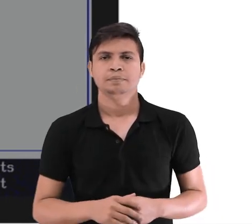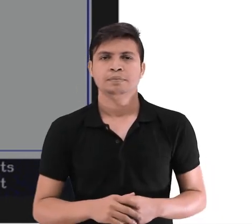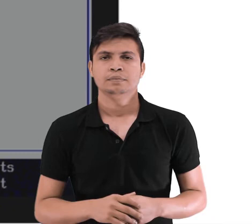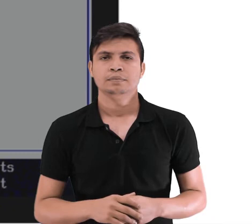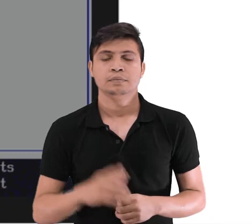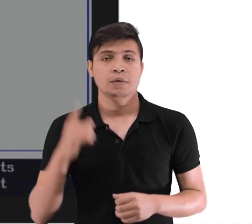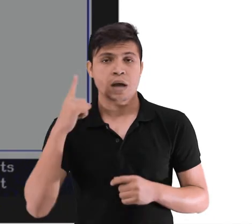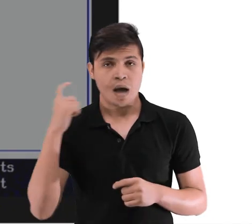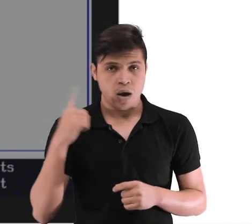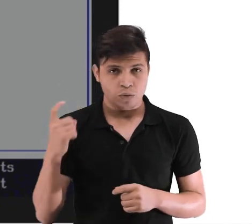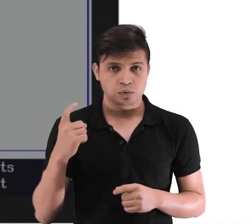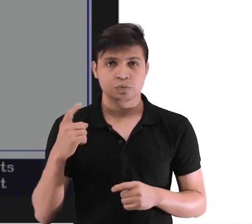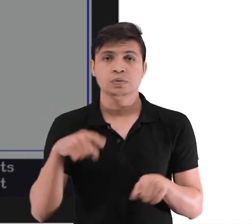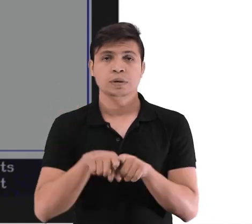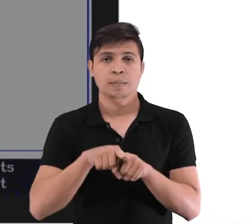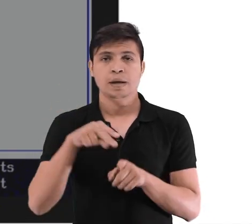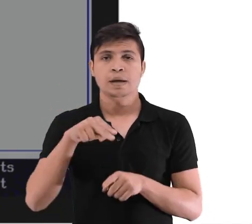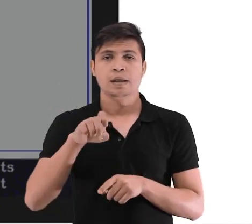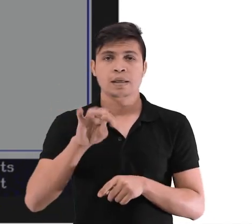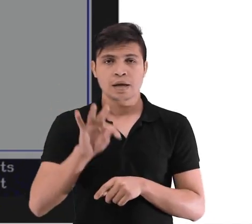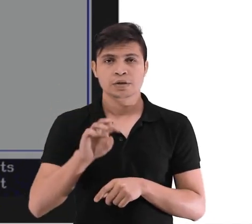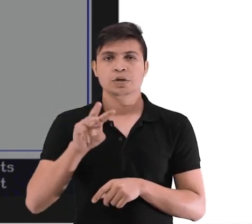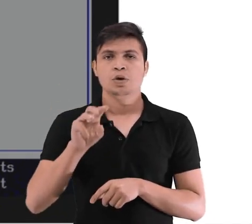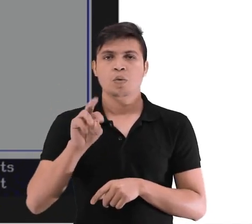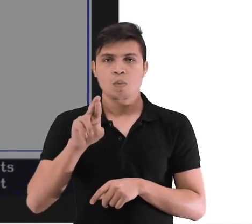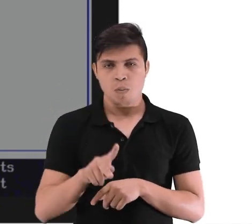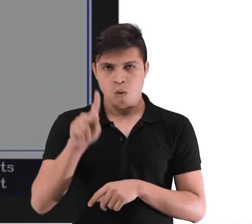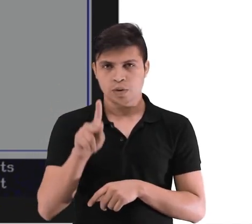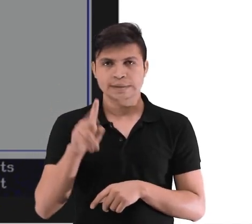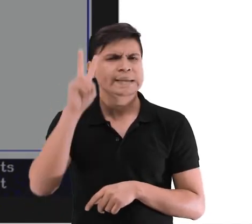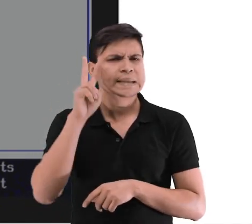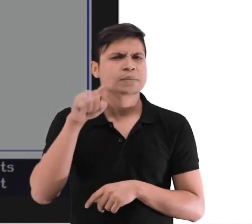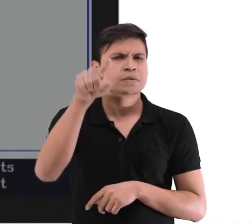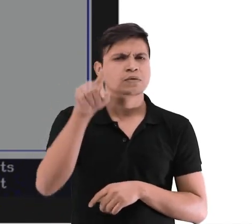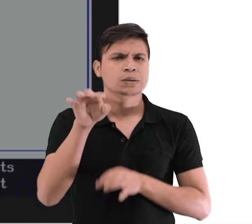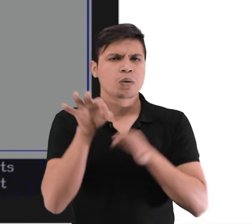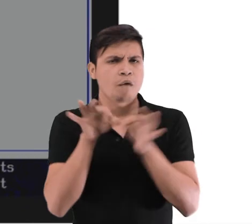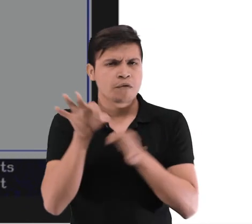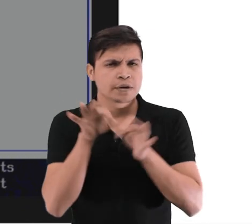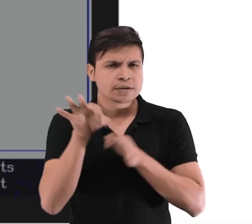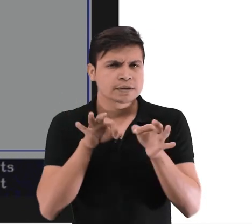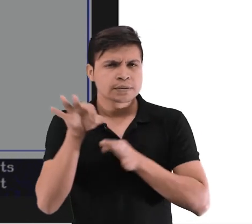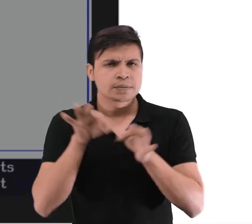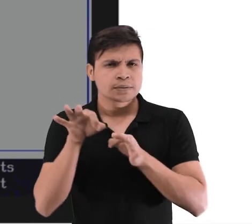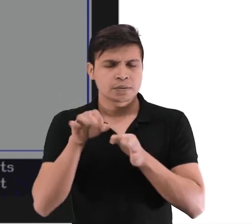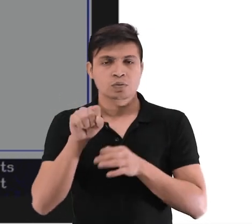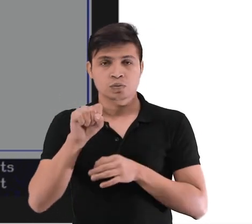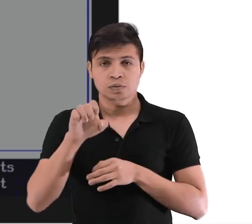Áudio Setup e Network. Lembrando que quando você estiver na configuração do